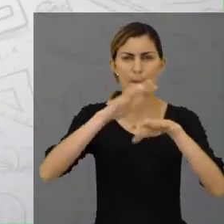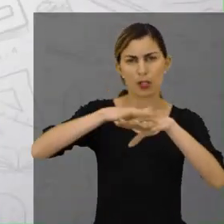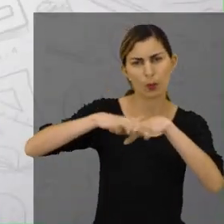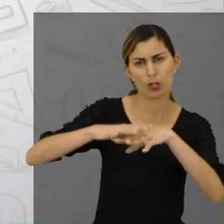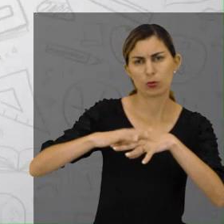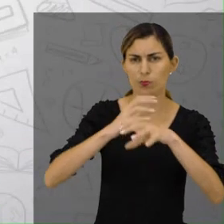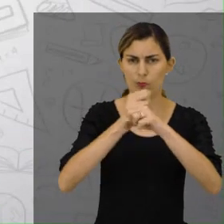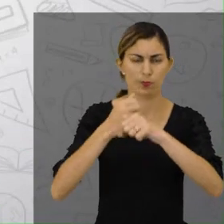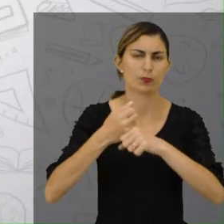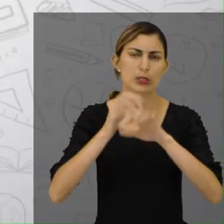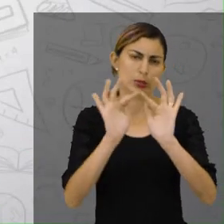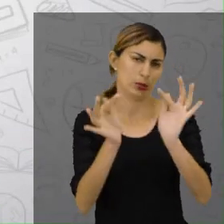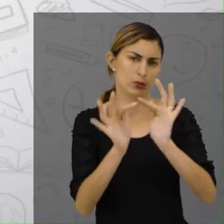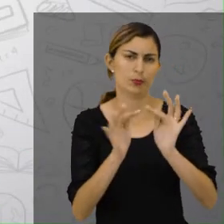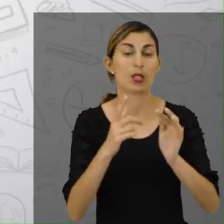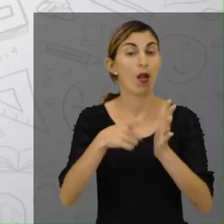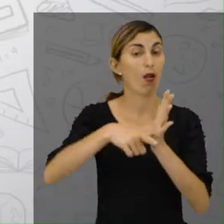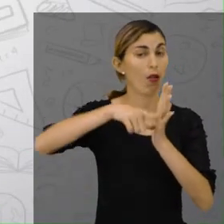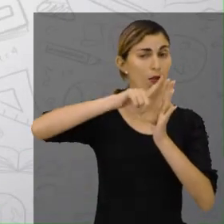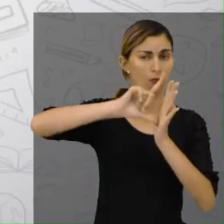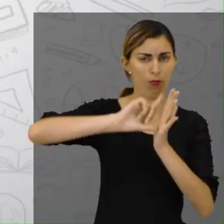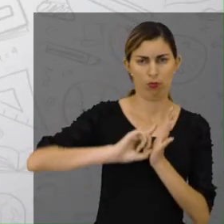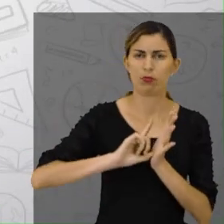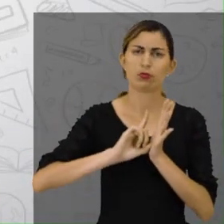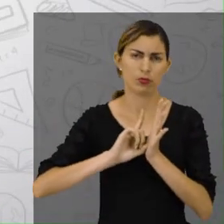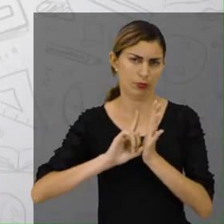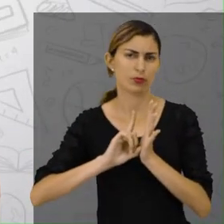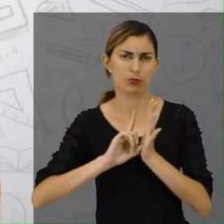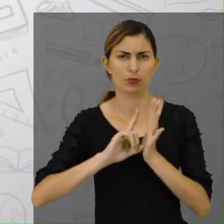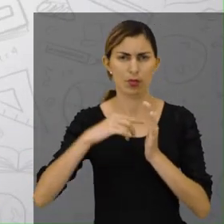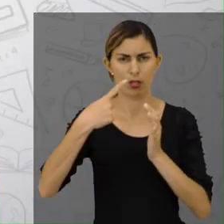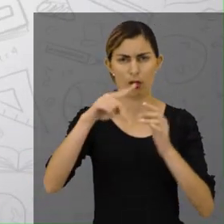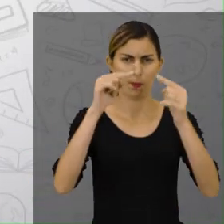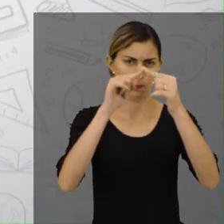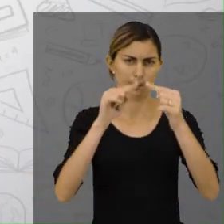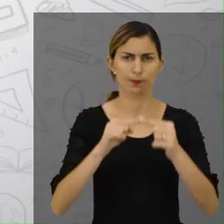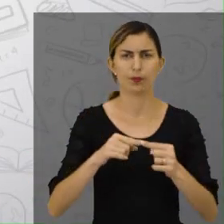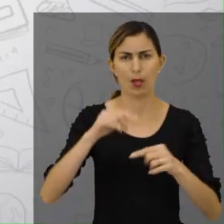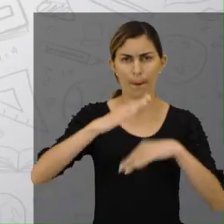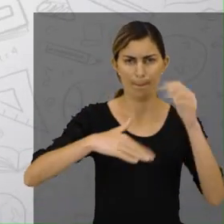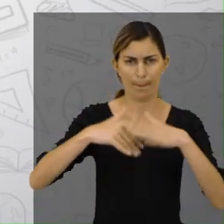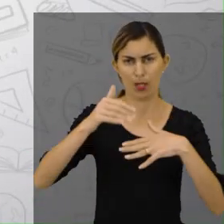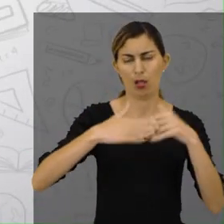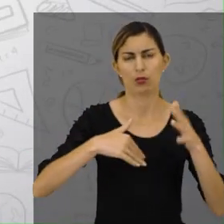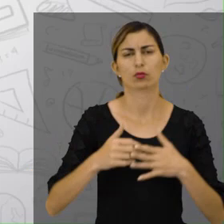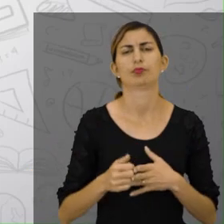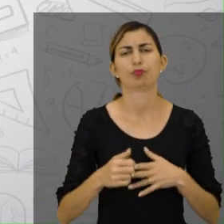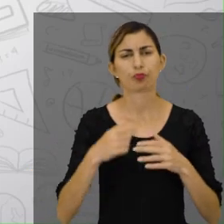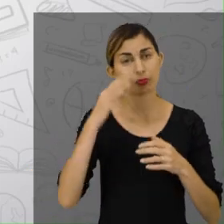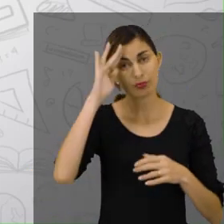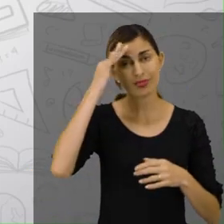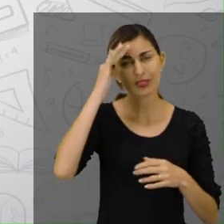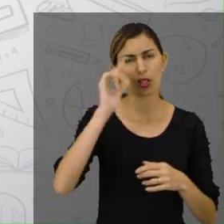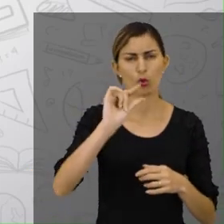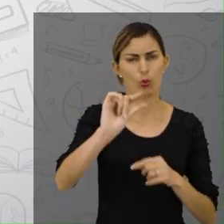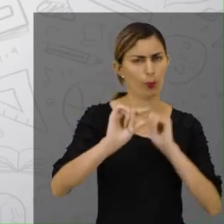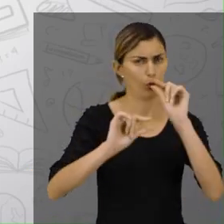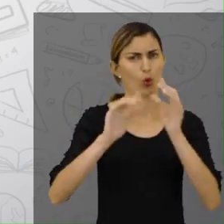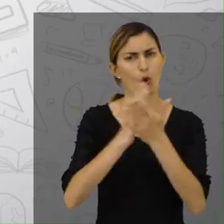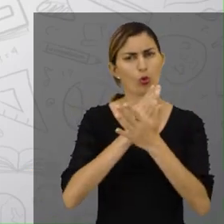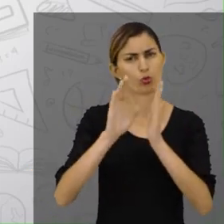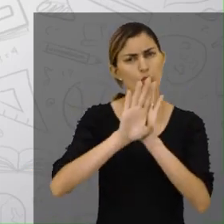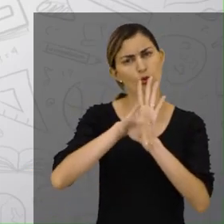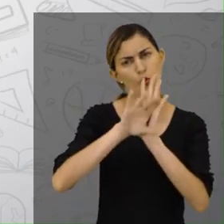operações matemáticas simples. Mas antes de a gente partir para essa parte prática, vamos entender um pouco